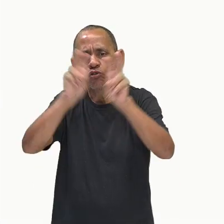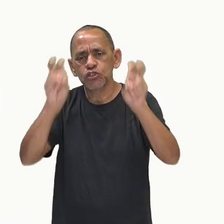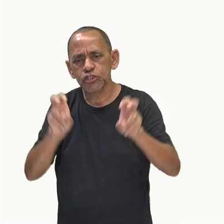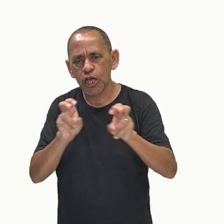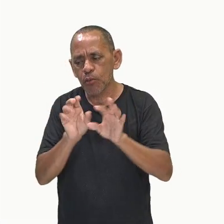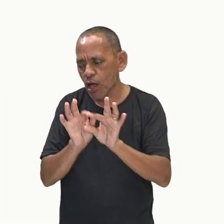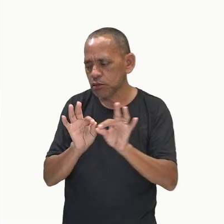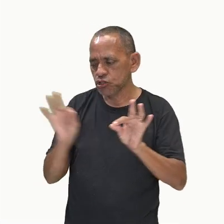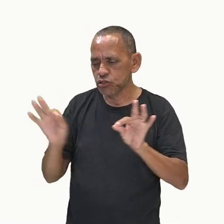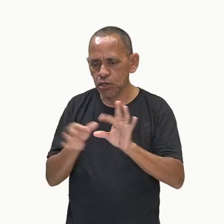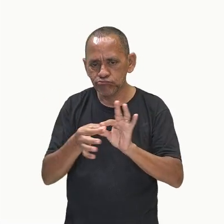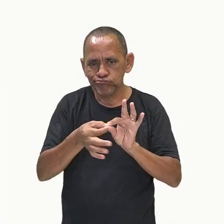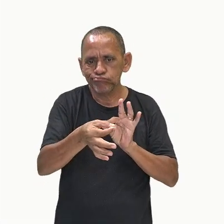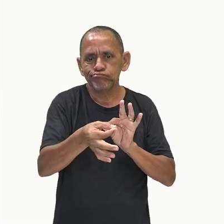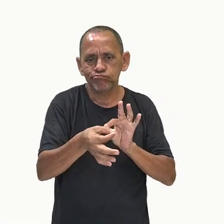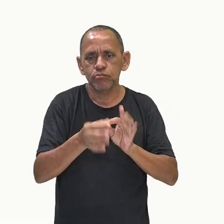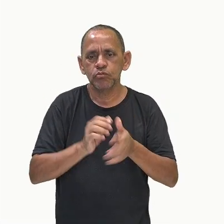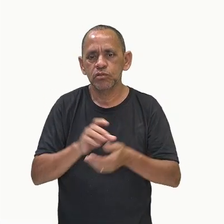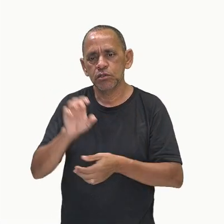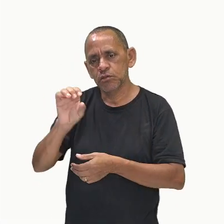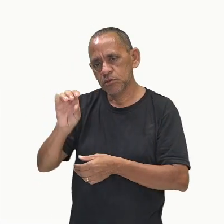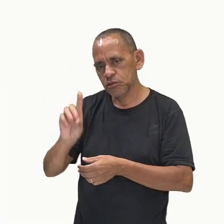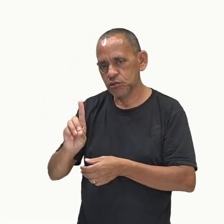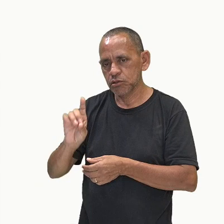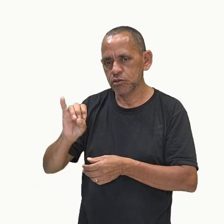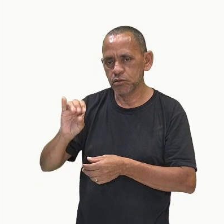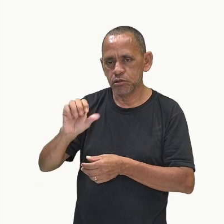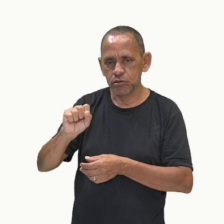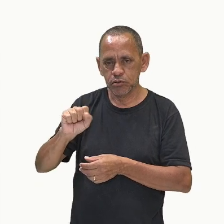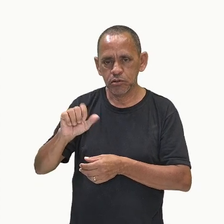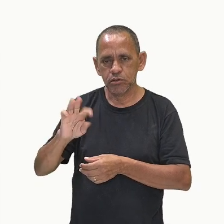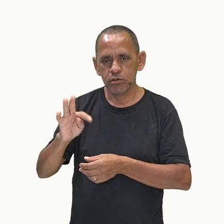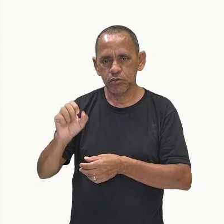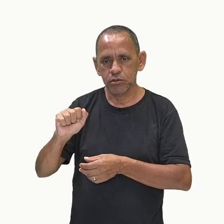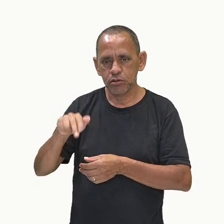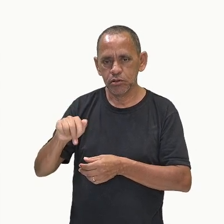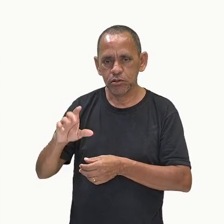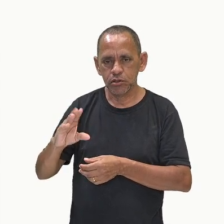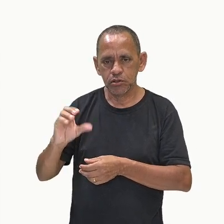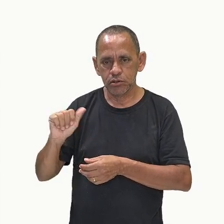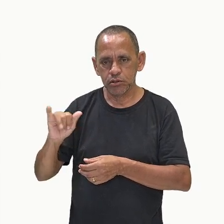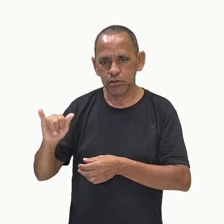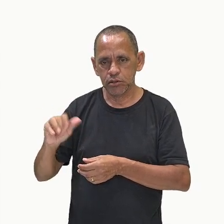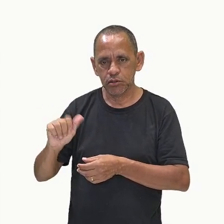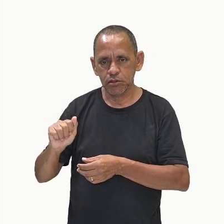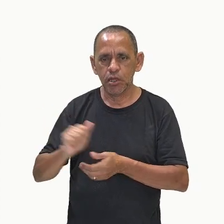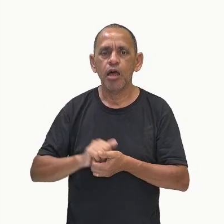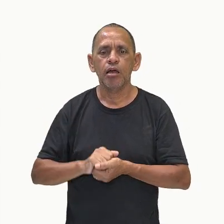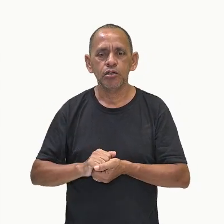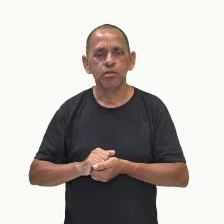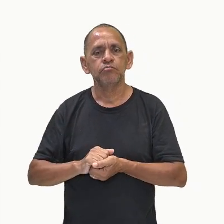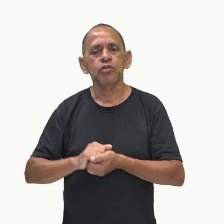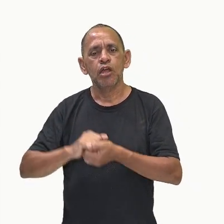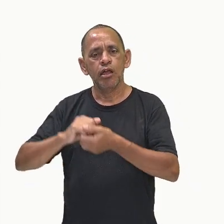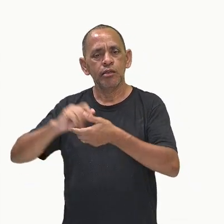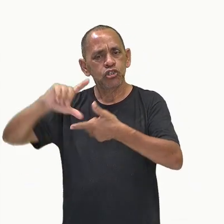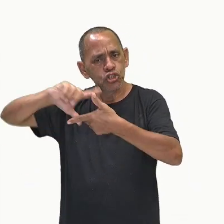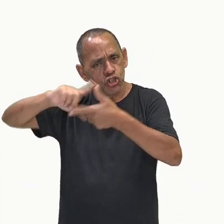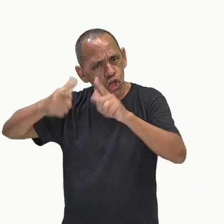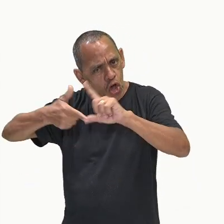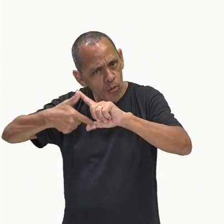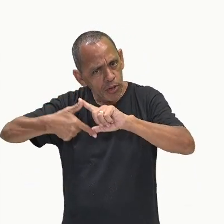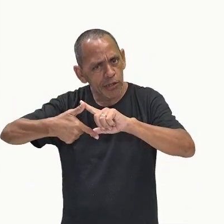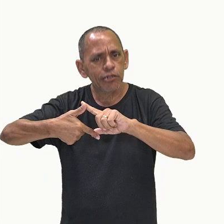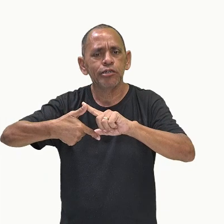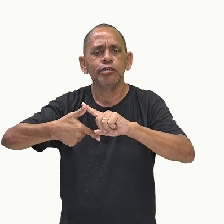pontos. Em geometria analítica, o cálculo da distância entre dois pontos